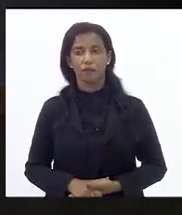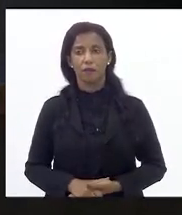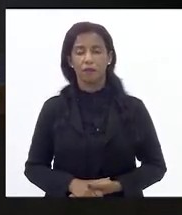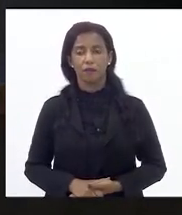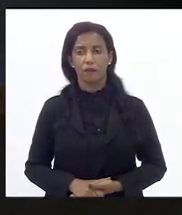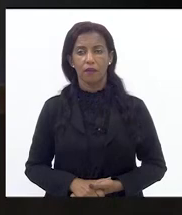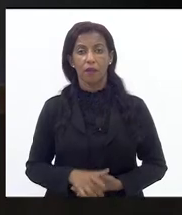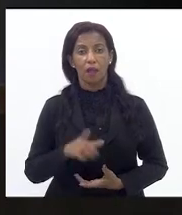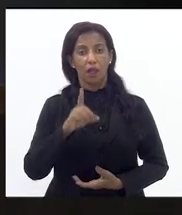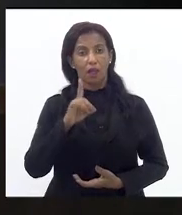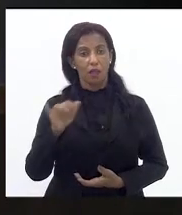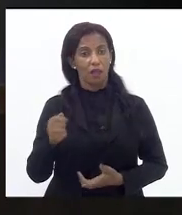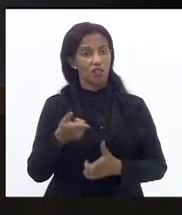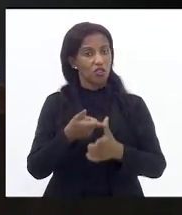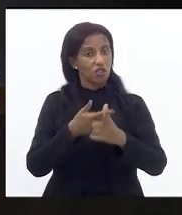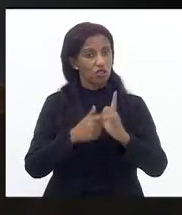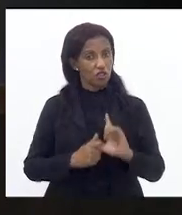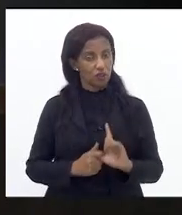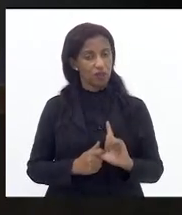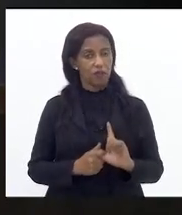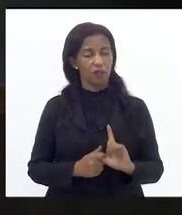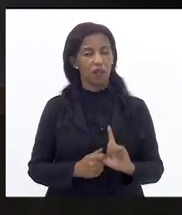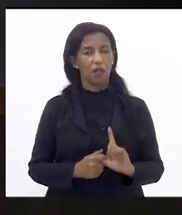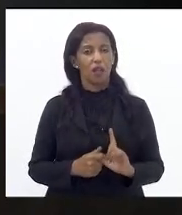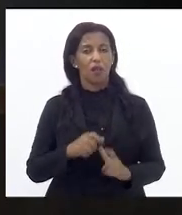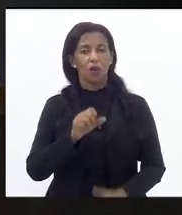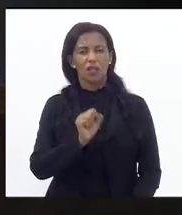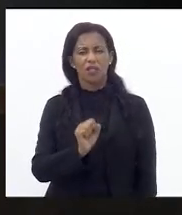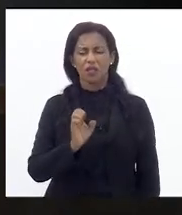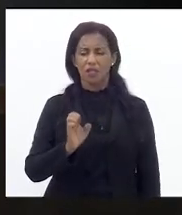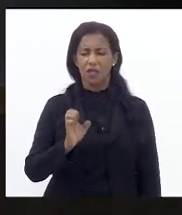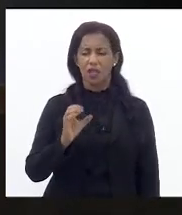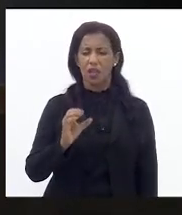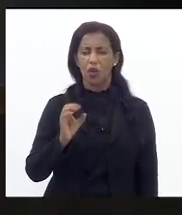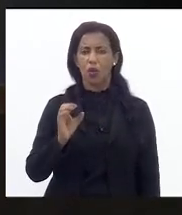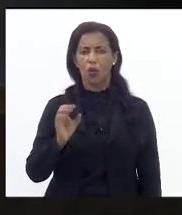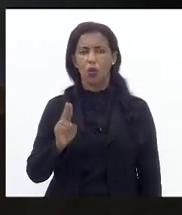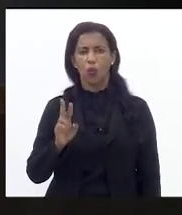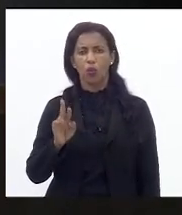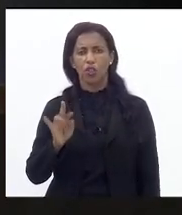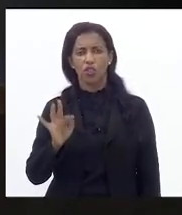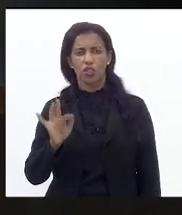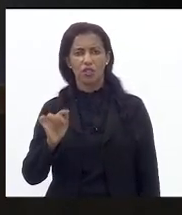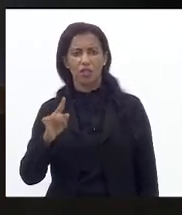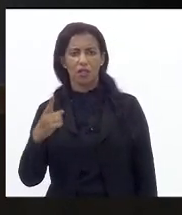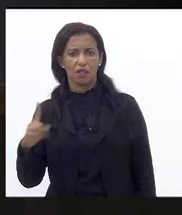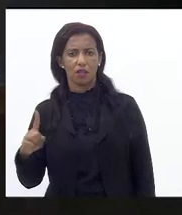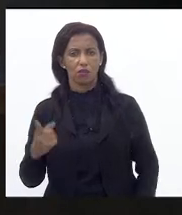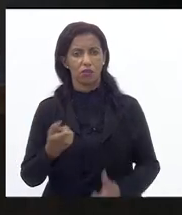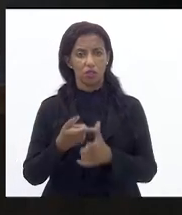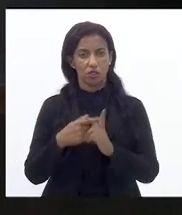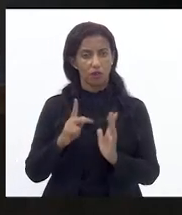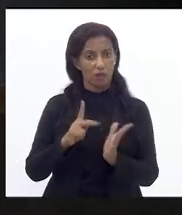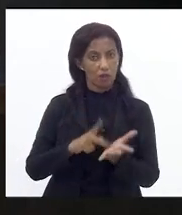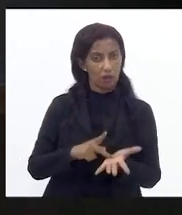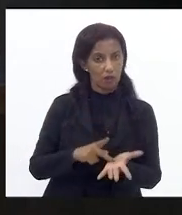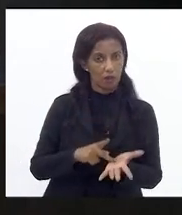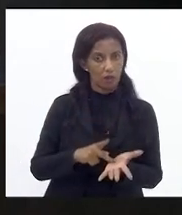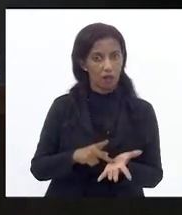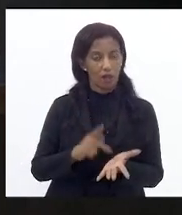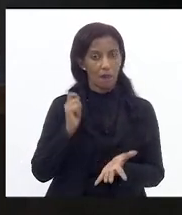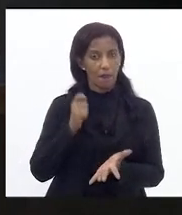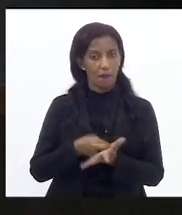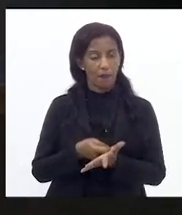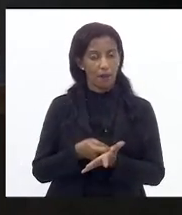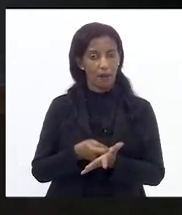e da dívida é com a securitização e da dívida ativa o pagamento da dívida